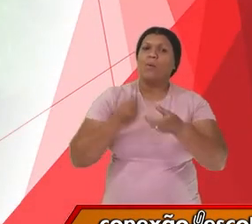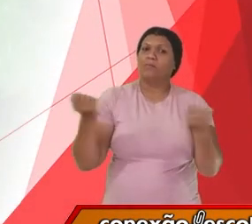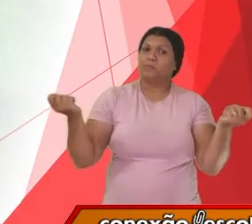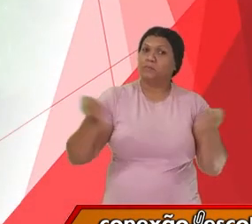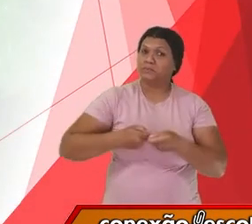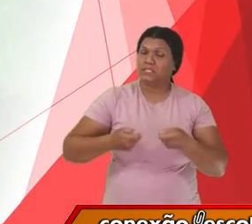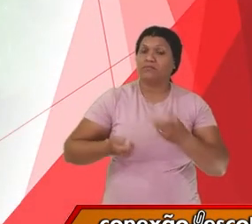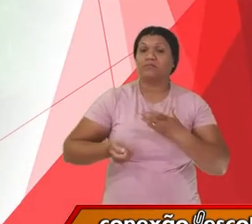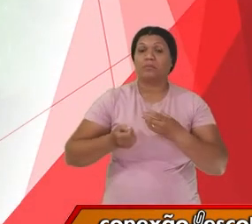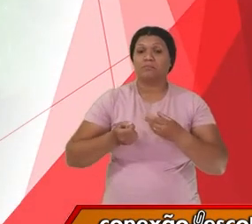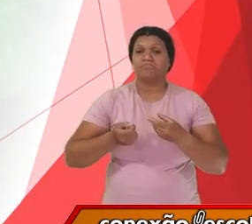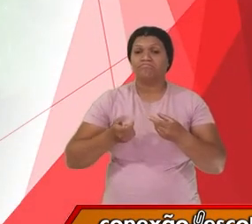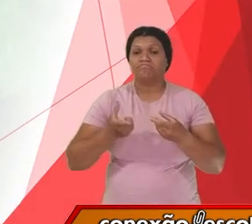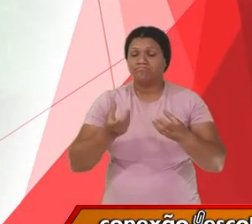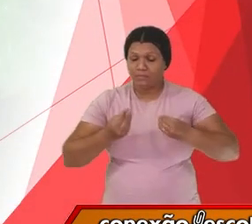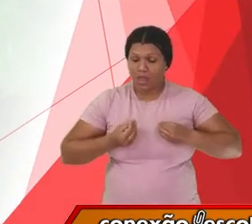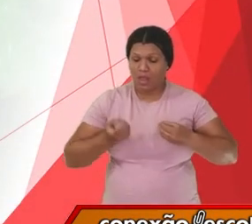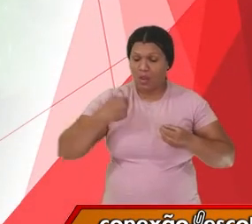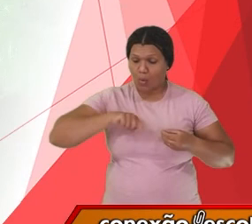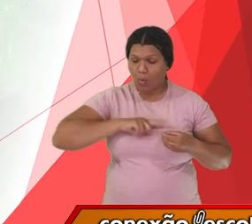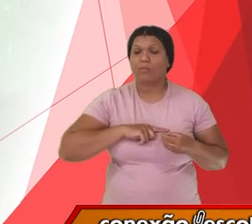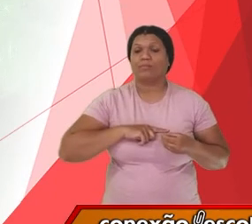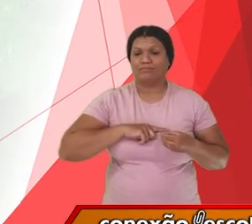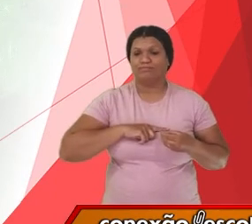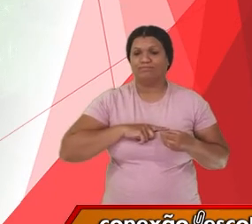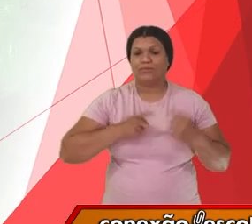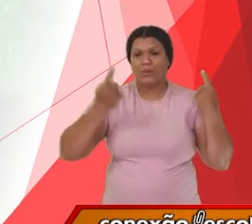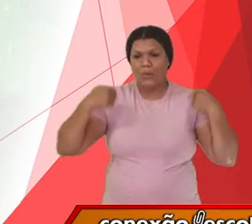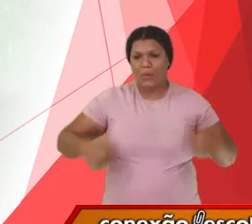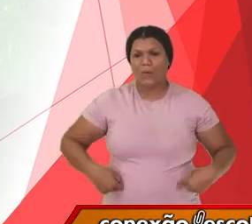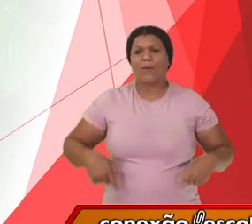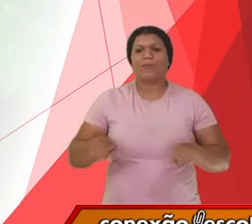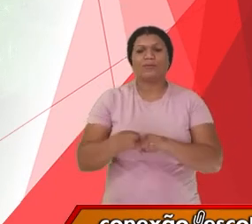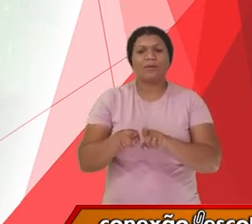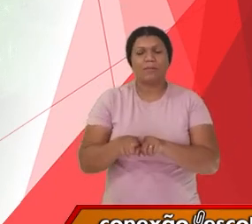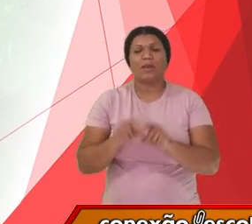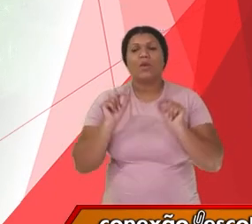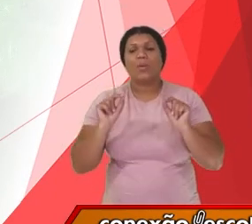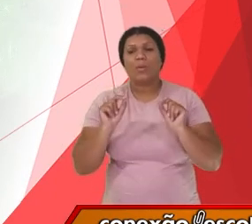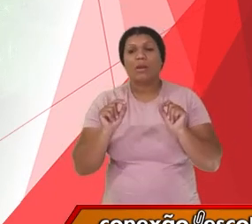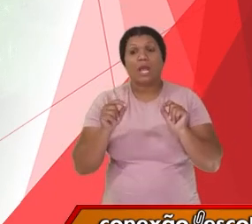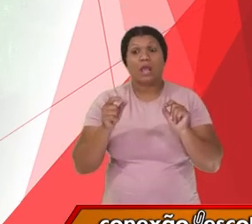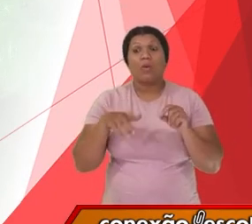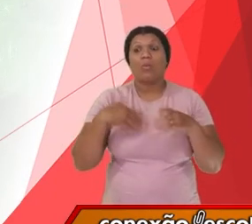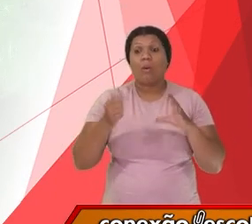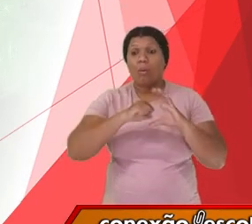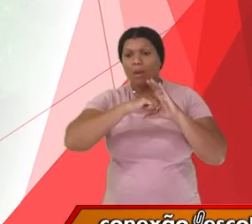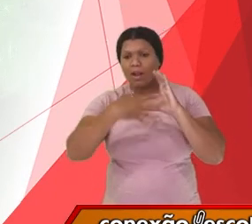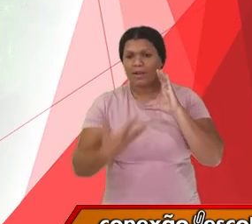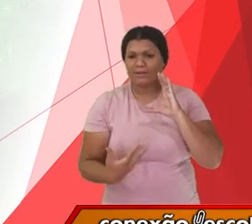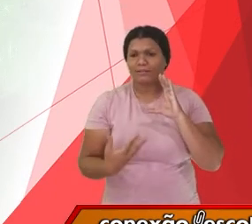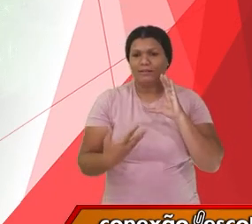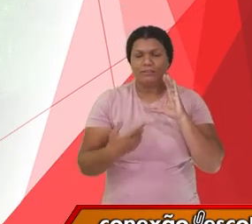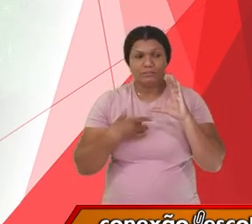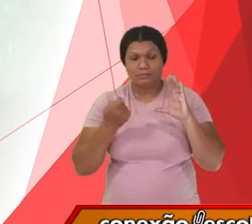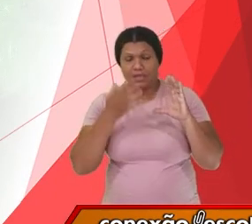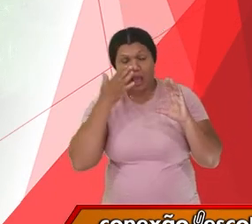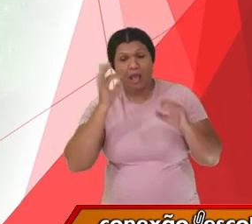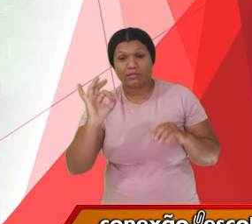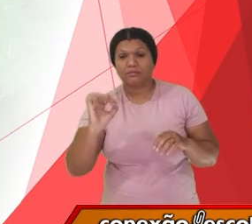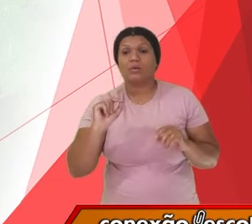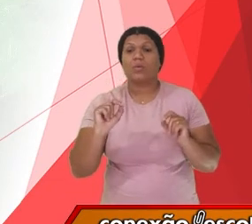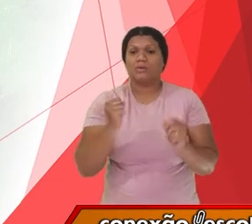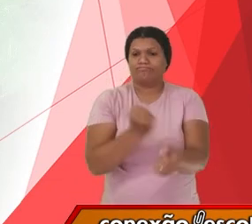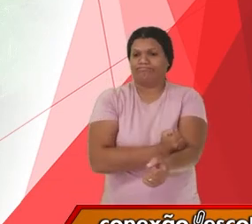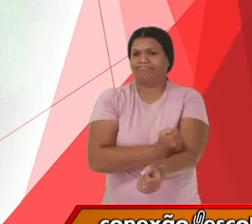nervoso e os sintomas ligados à dependência. E tudo isso, pessoal, é extremamente importante ter